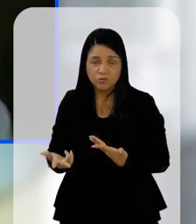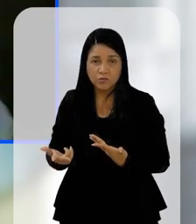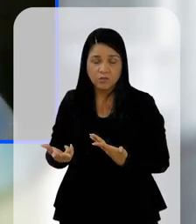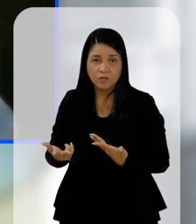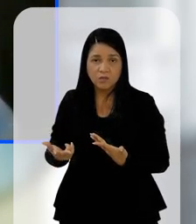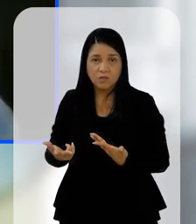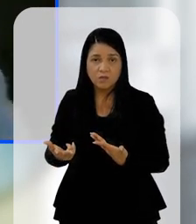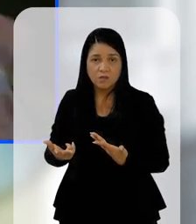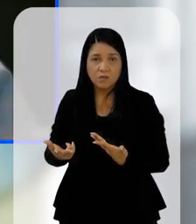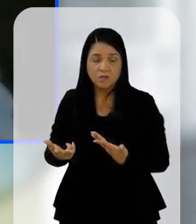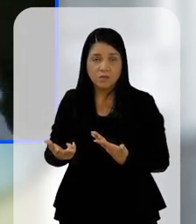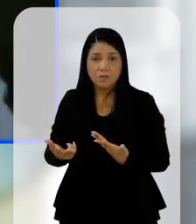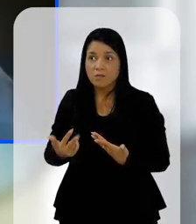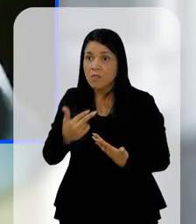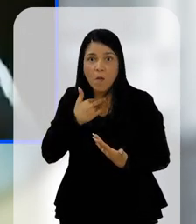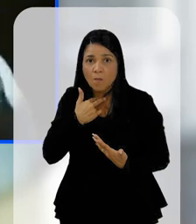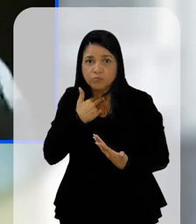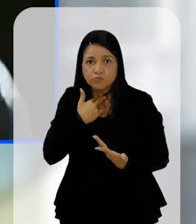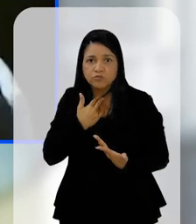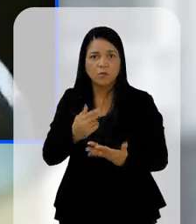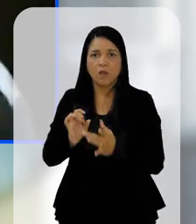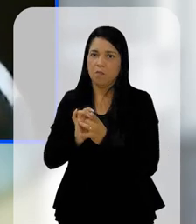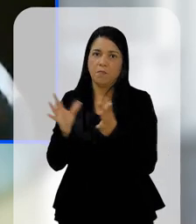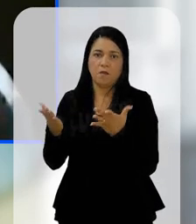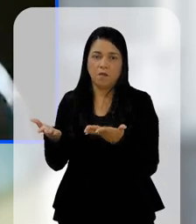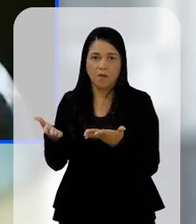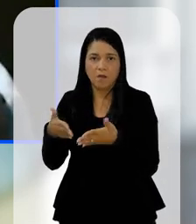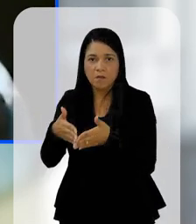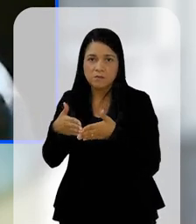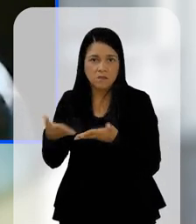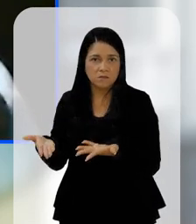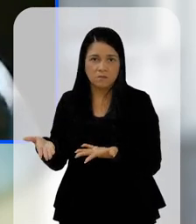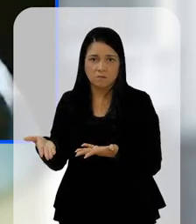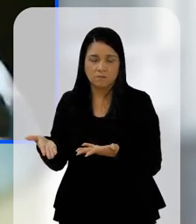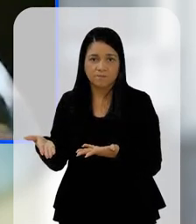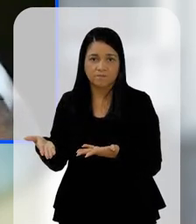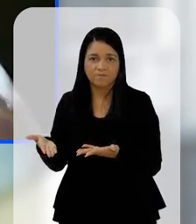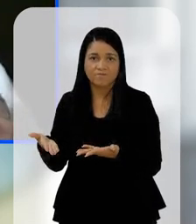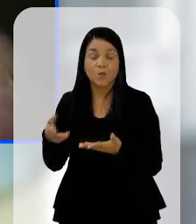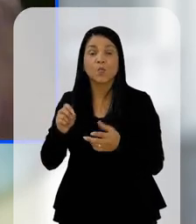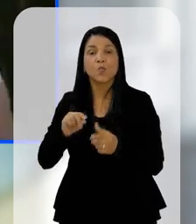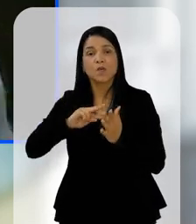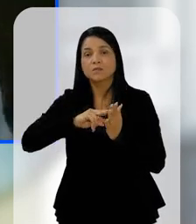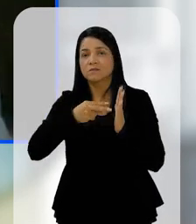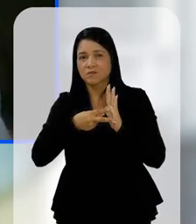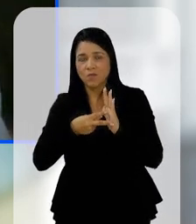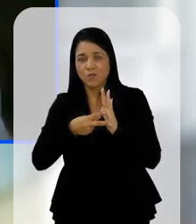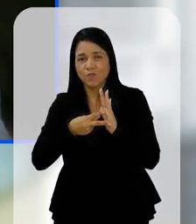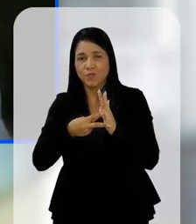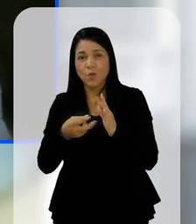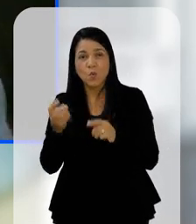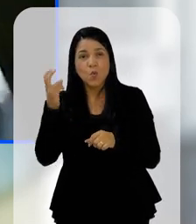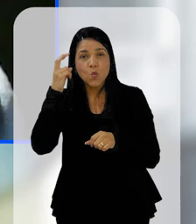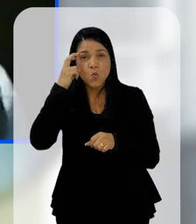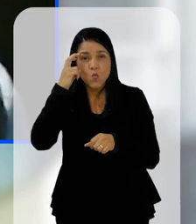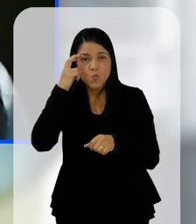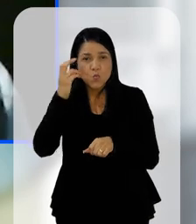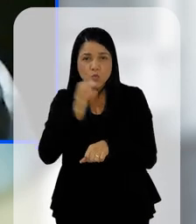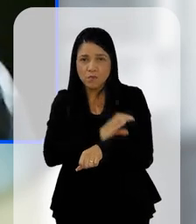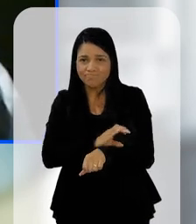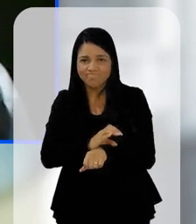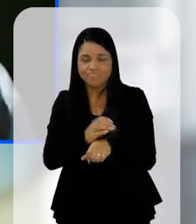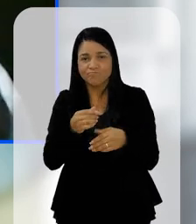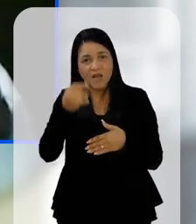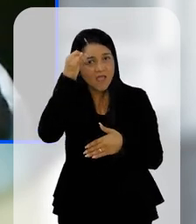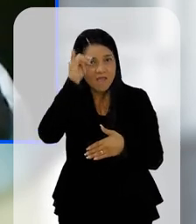mapeamento de risco, o plano de contingência dizia nem pensar. Então, o que que Tá. significa isso? Não há uma cultura de prevenção. Eu tive que fazer